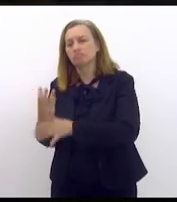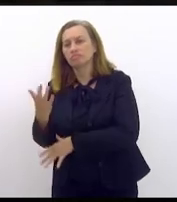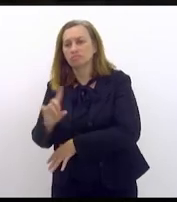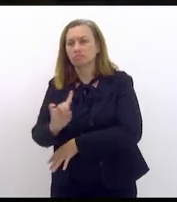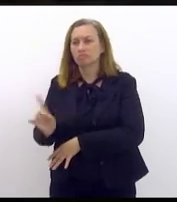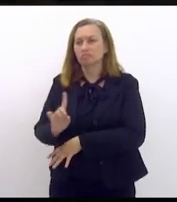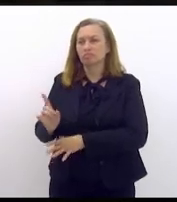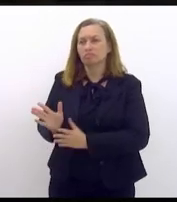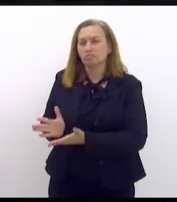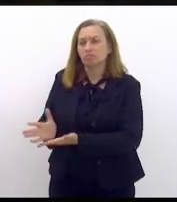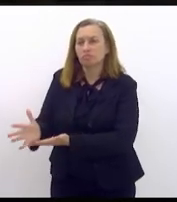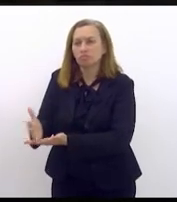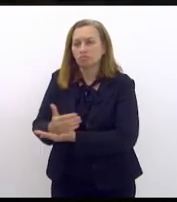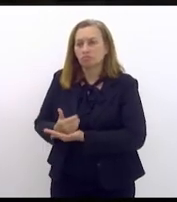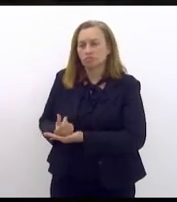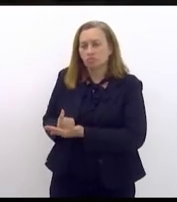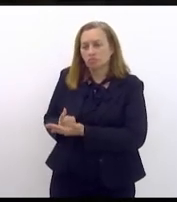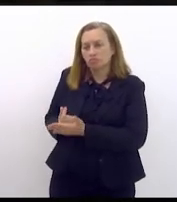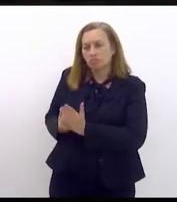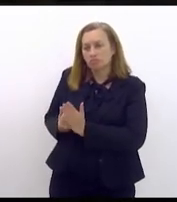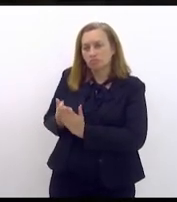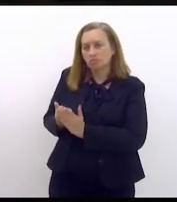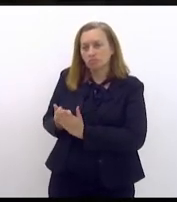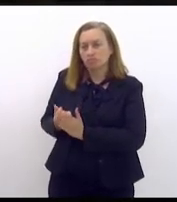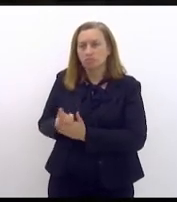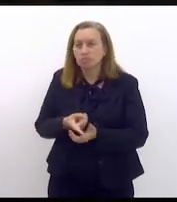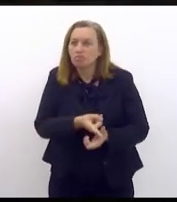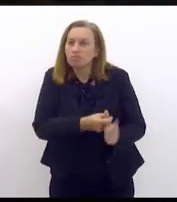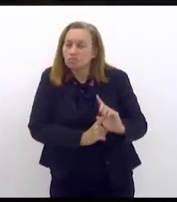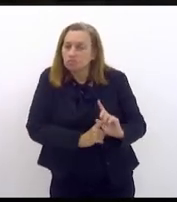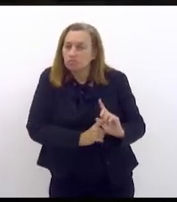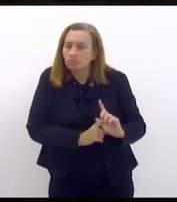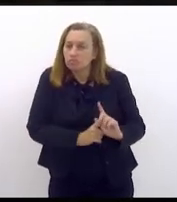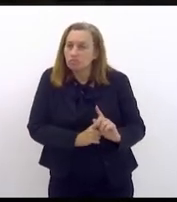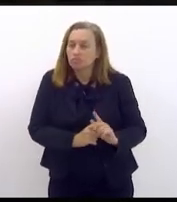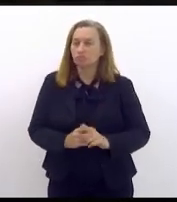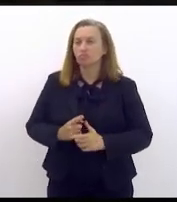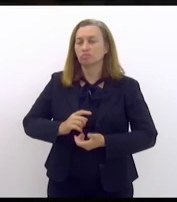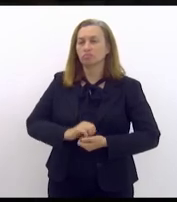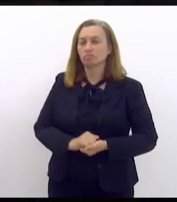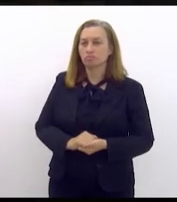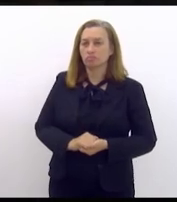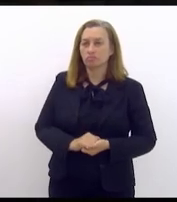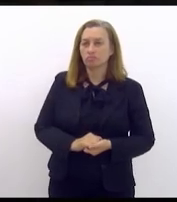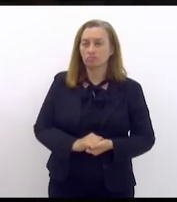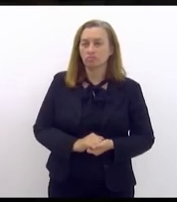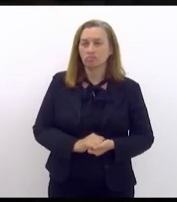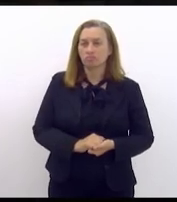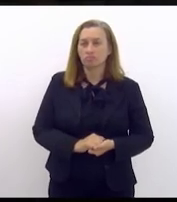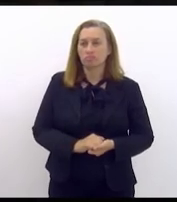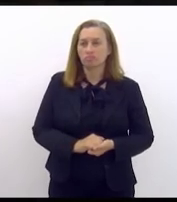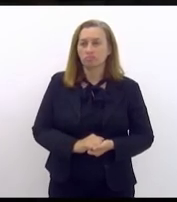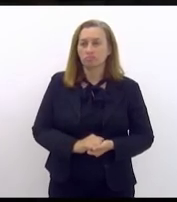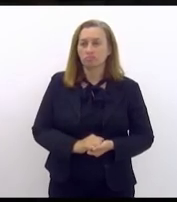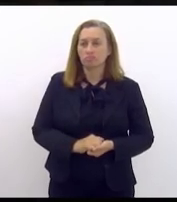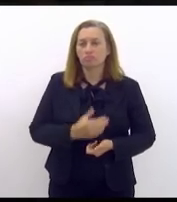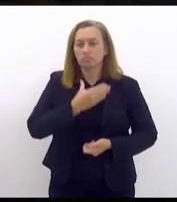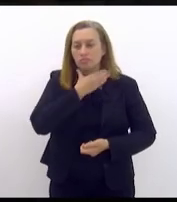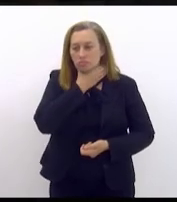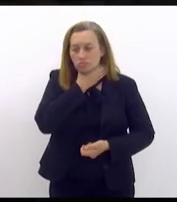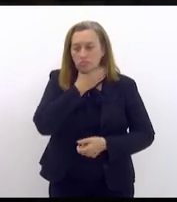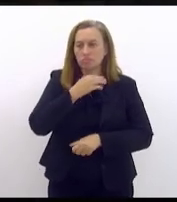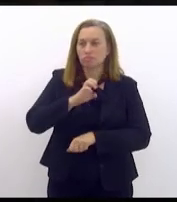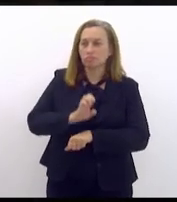de capital através do endividamento, numa lógica rentista que reforça o estrangulamento dos estados